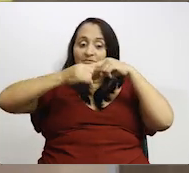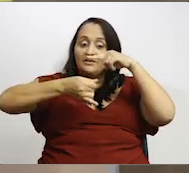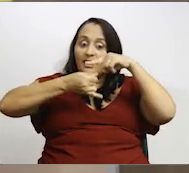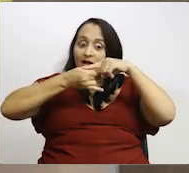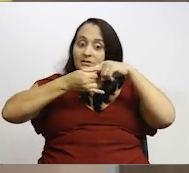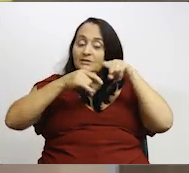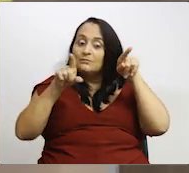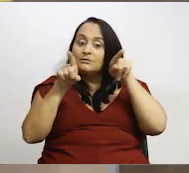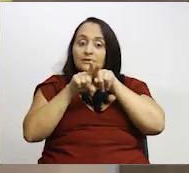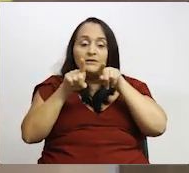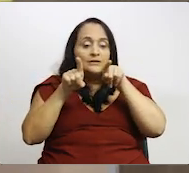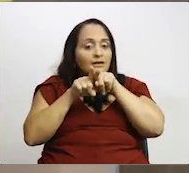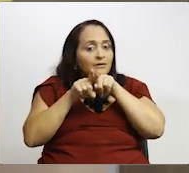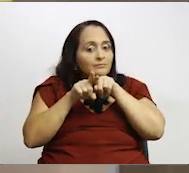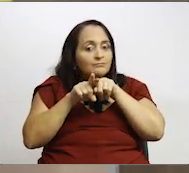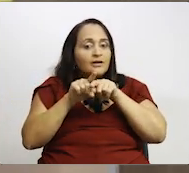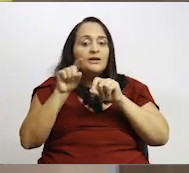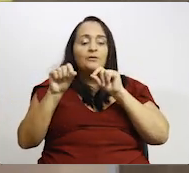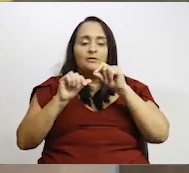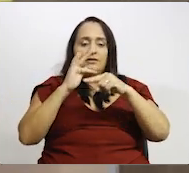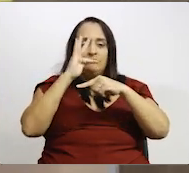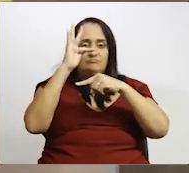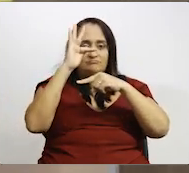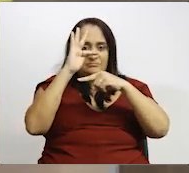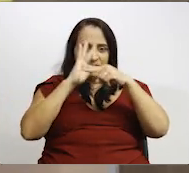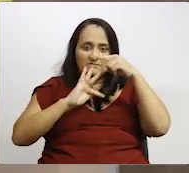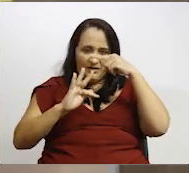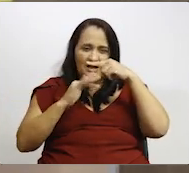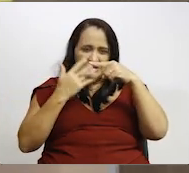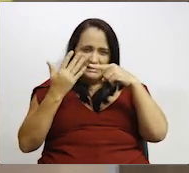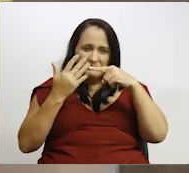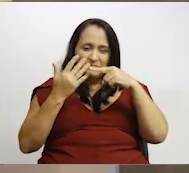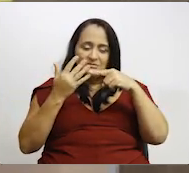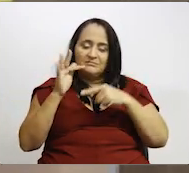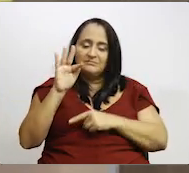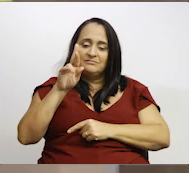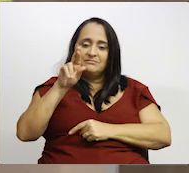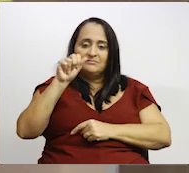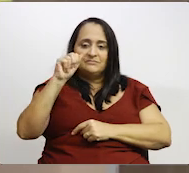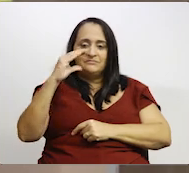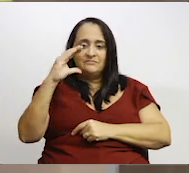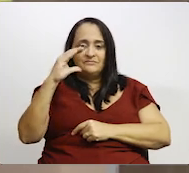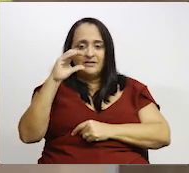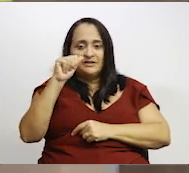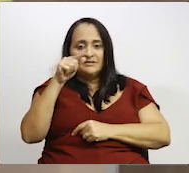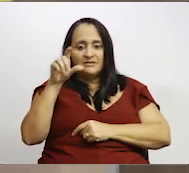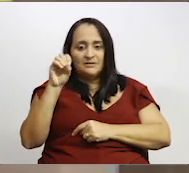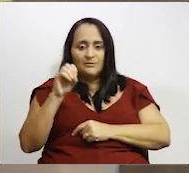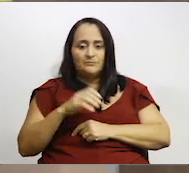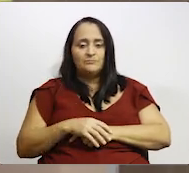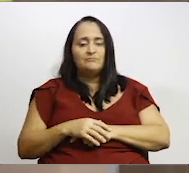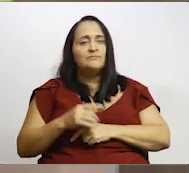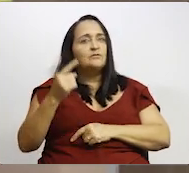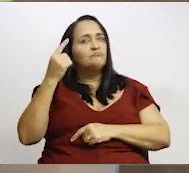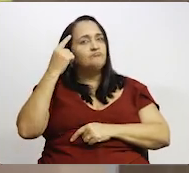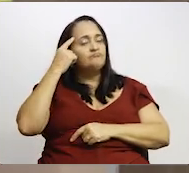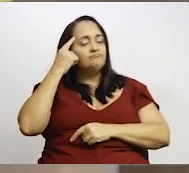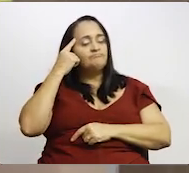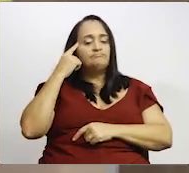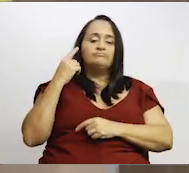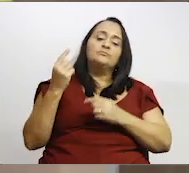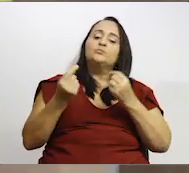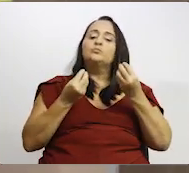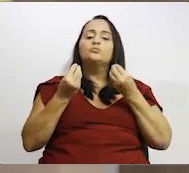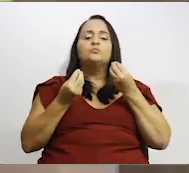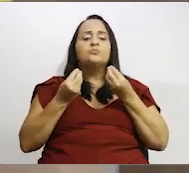em fração também a gente faz muitas comparações. E hoje eu trouxe essa comparação aqui para